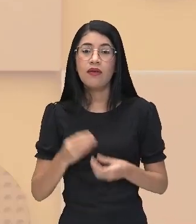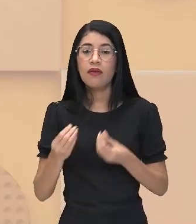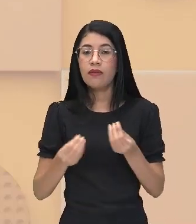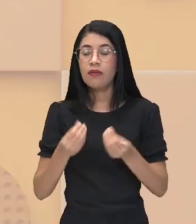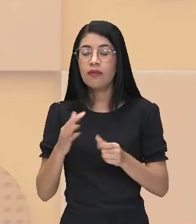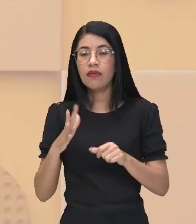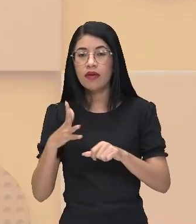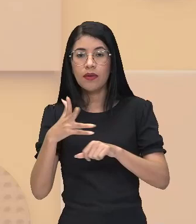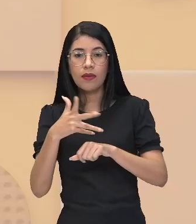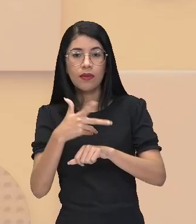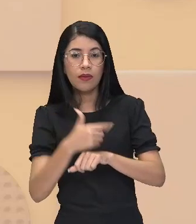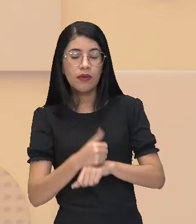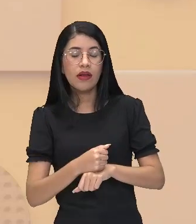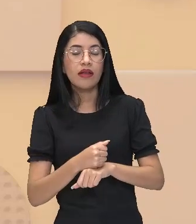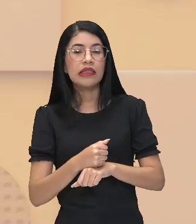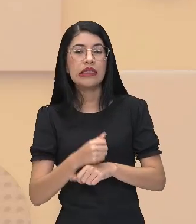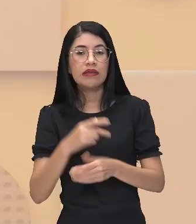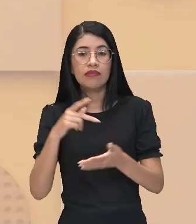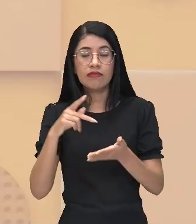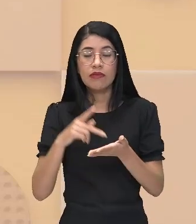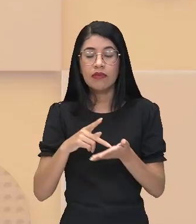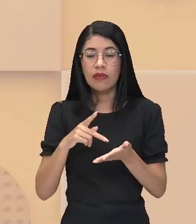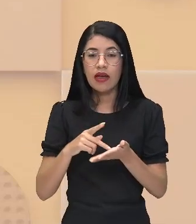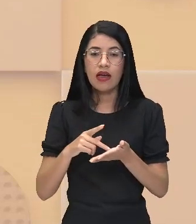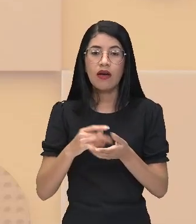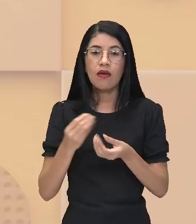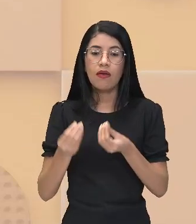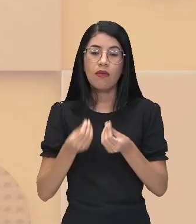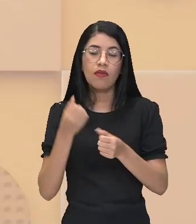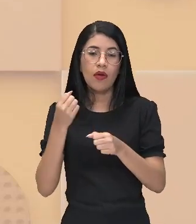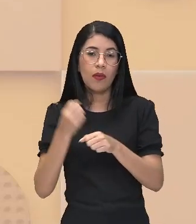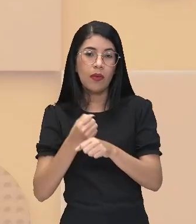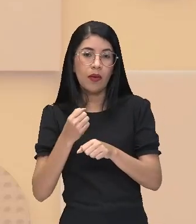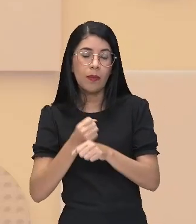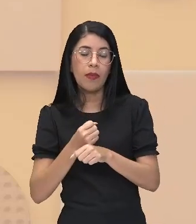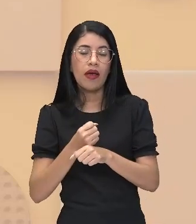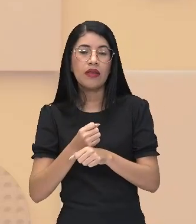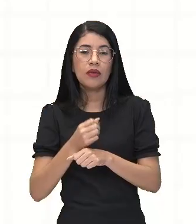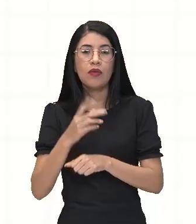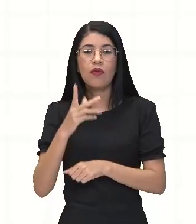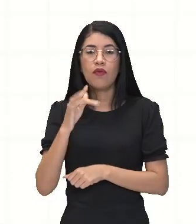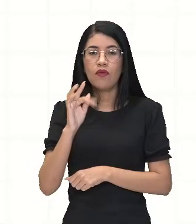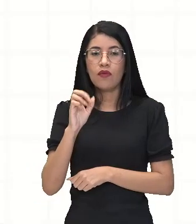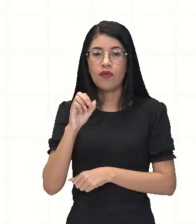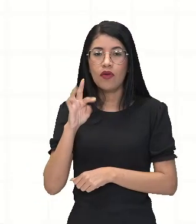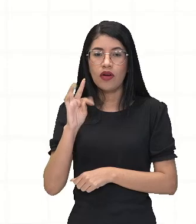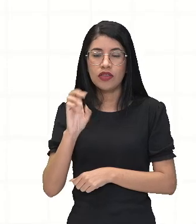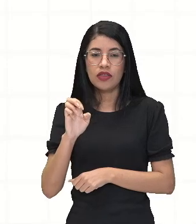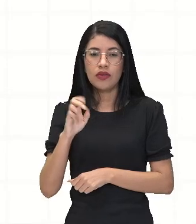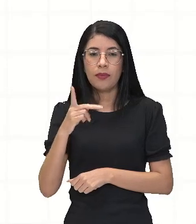colonização, que ele vai se efetivar com a construção do Forte do Presépio.